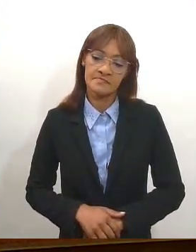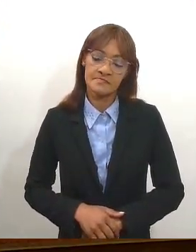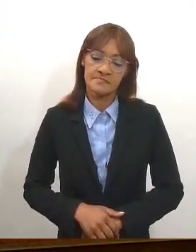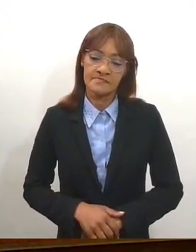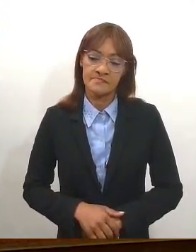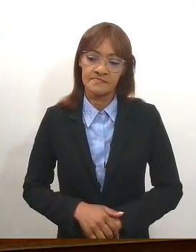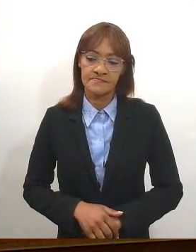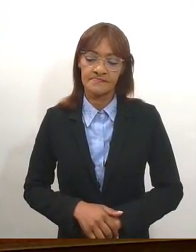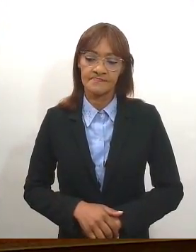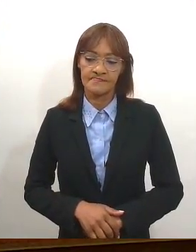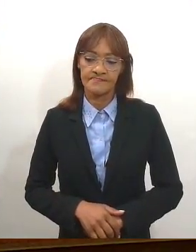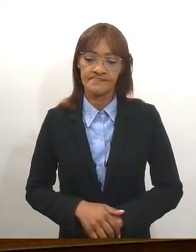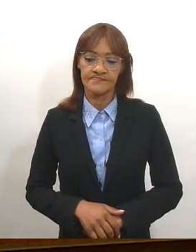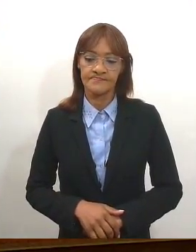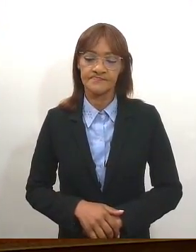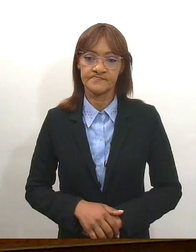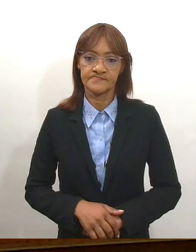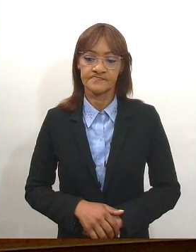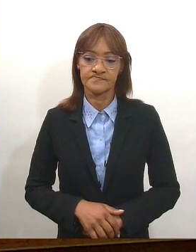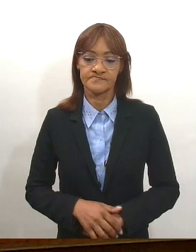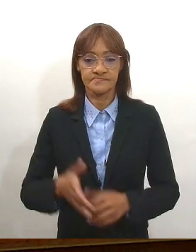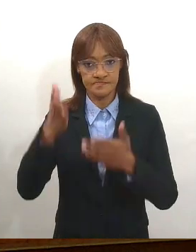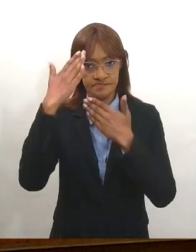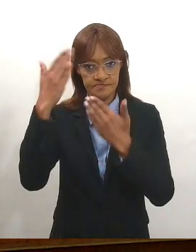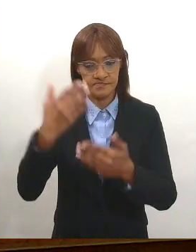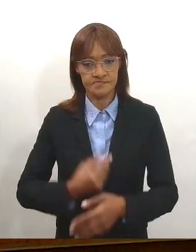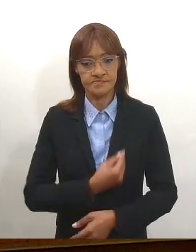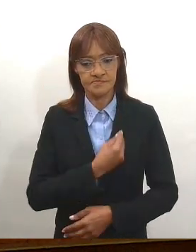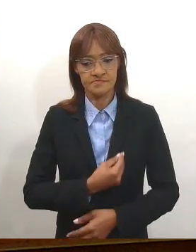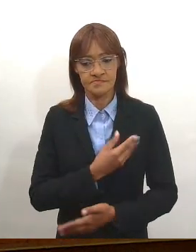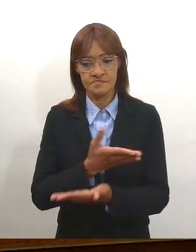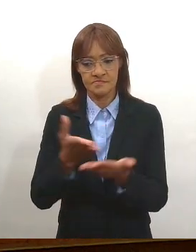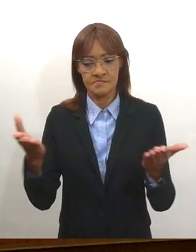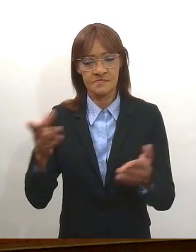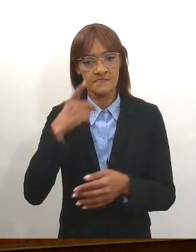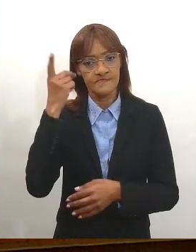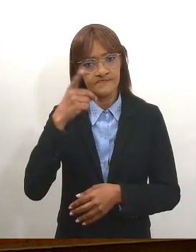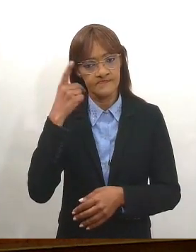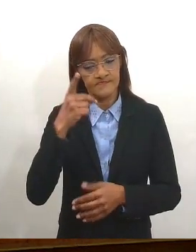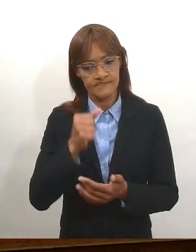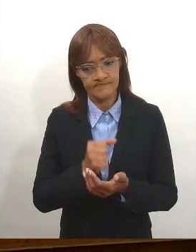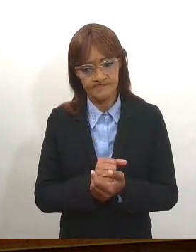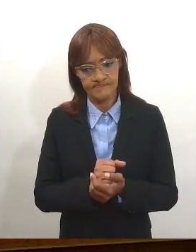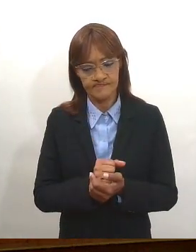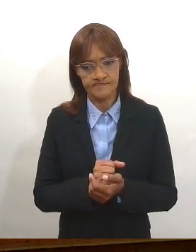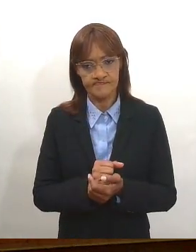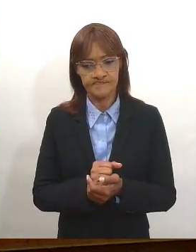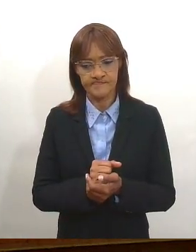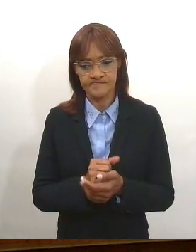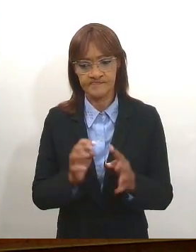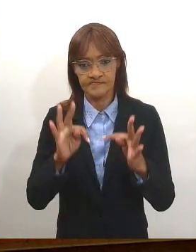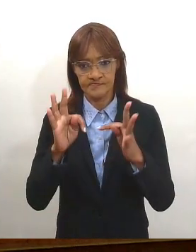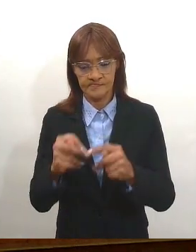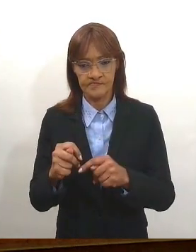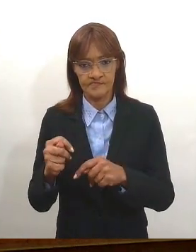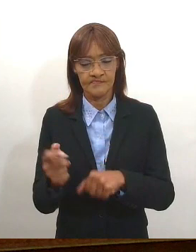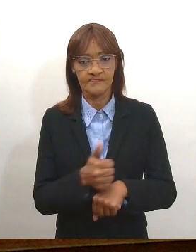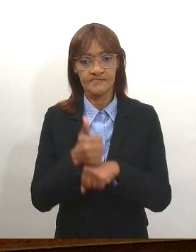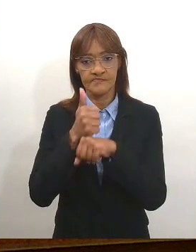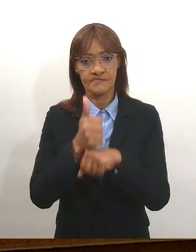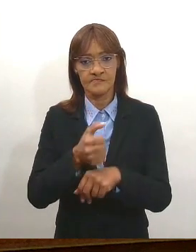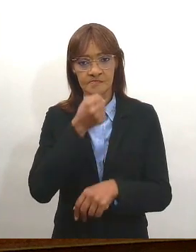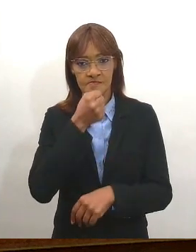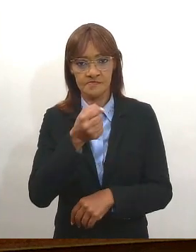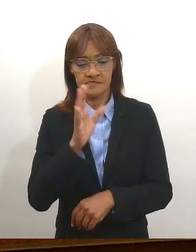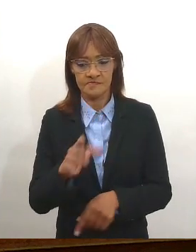Agradeço a presença dos senhores deputados, das senhoras deputadas, dos profissionais da imprensa, das pessoas perto das galerias, ao tempo em